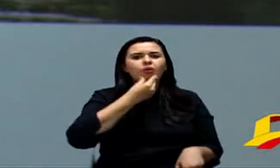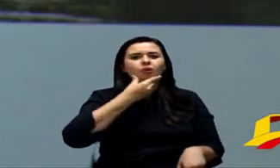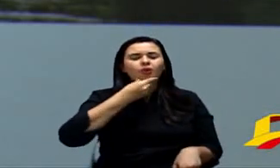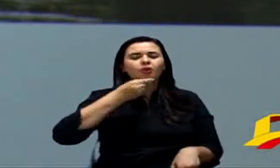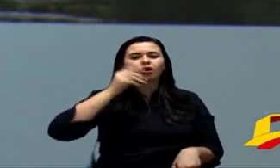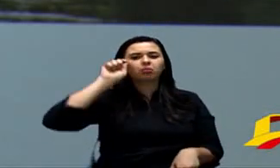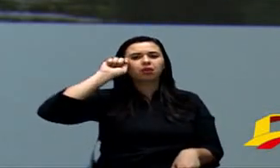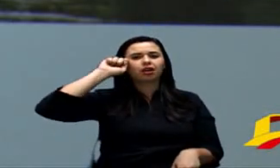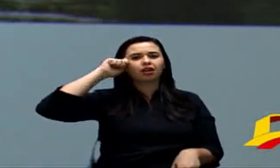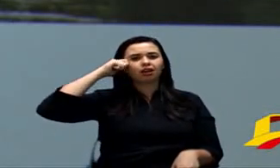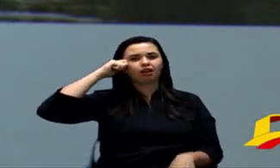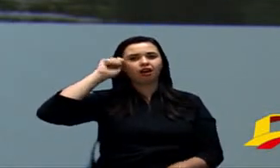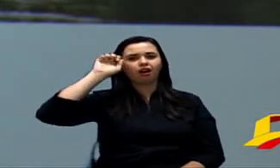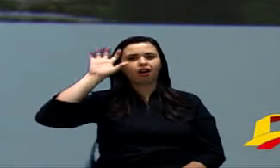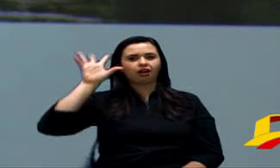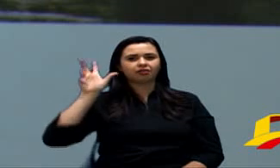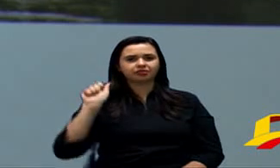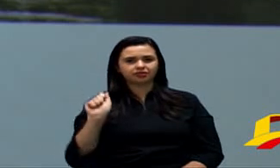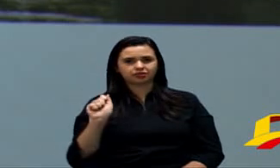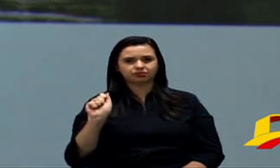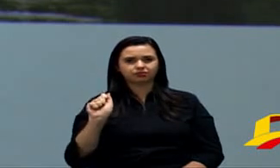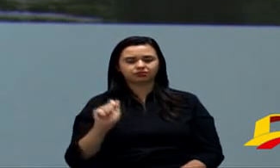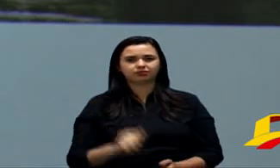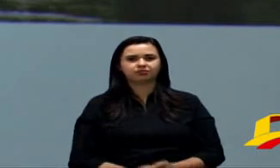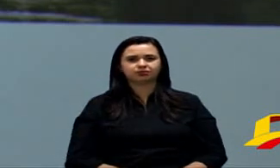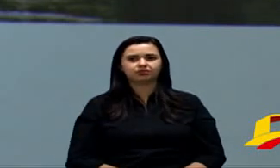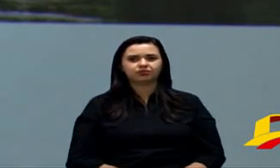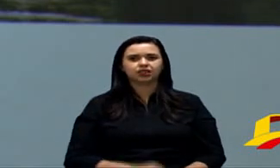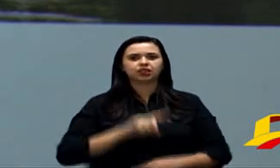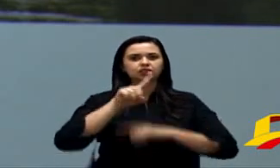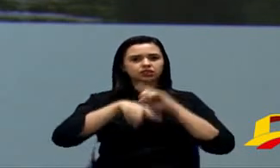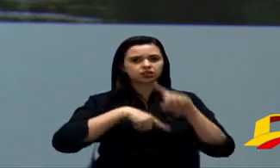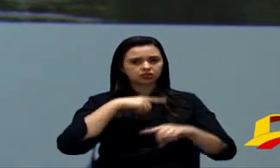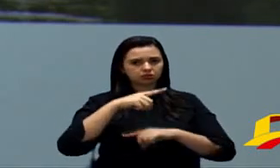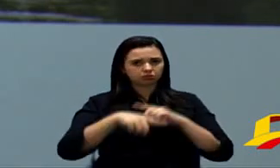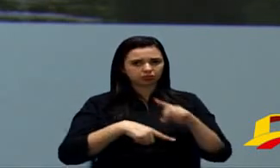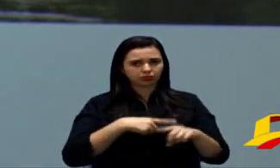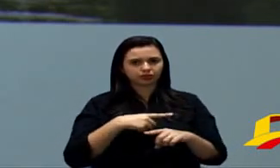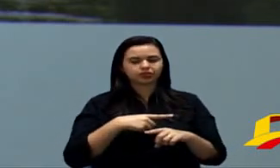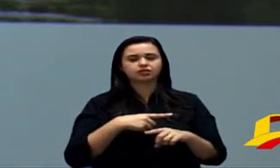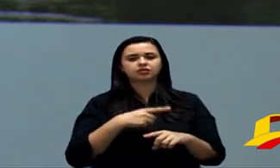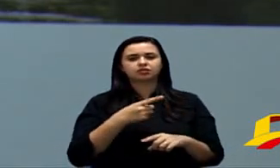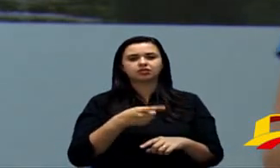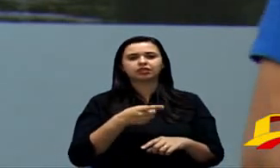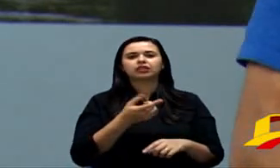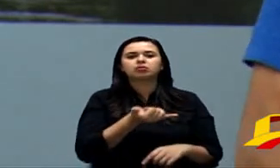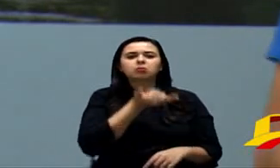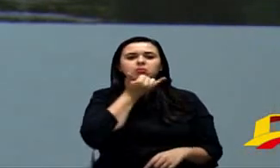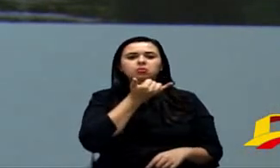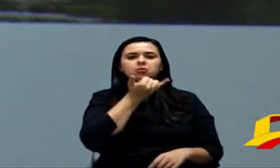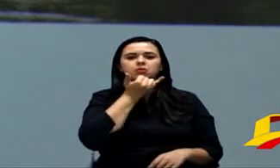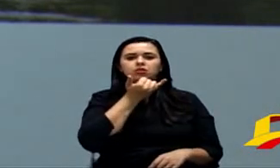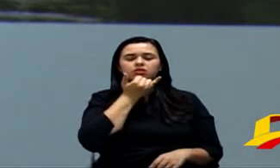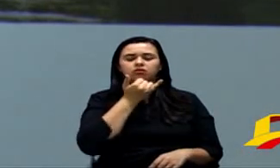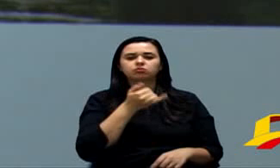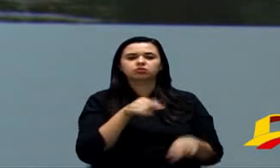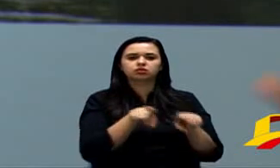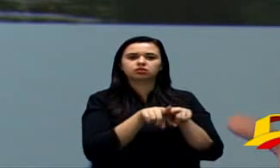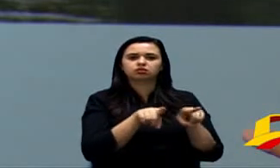Recentemente, ele pediu perdão, 114 anos depois, reconhecendo aquilo como vergonha. Um zoológico da